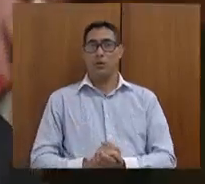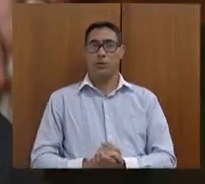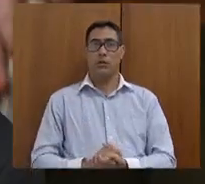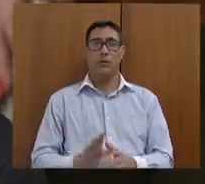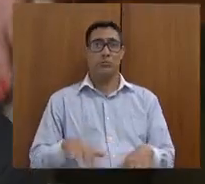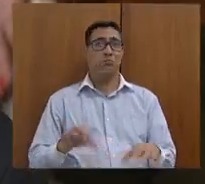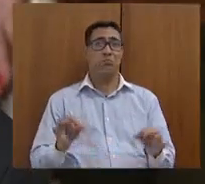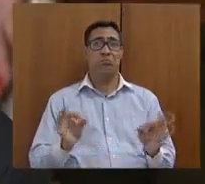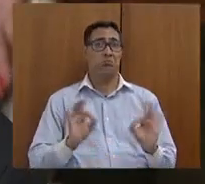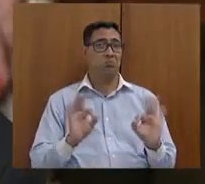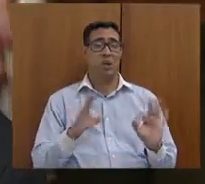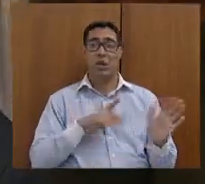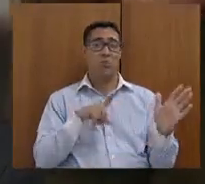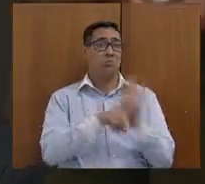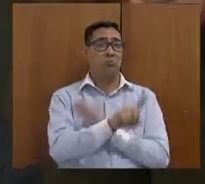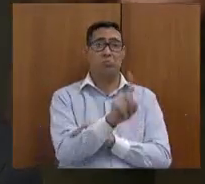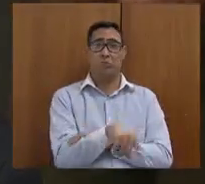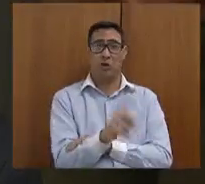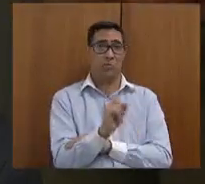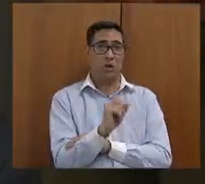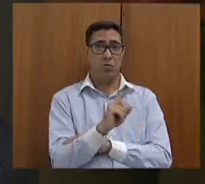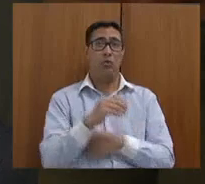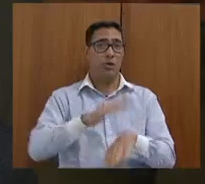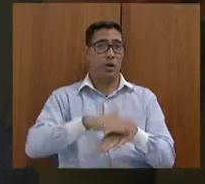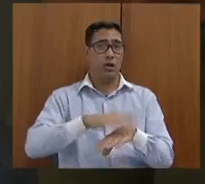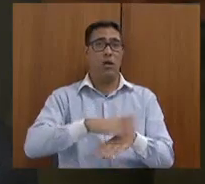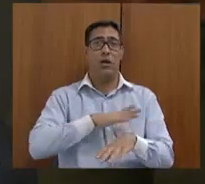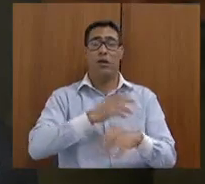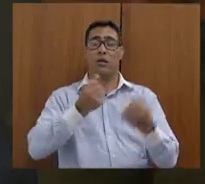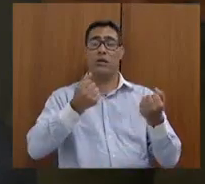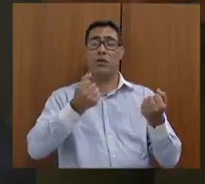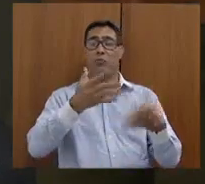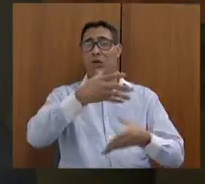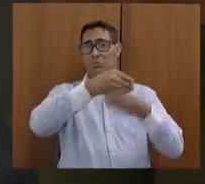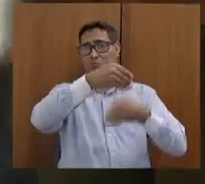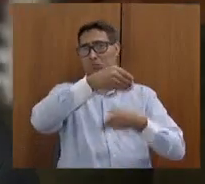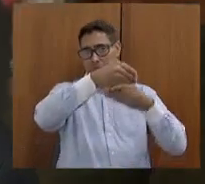exatamente uma pergunta eu queria fazer algumas considerações porque